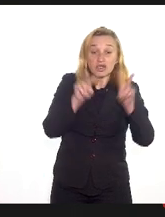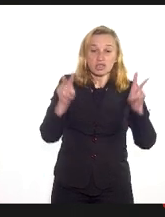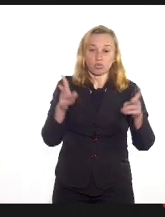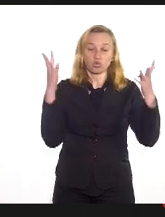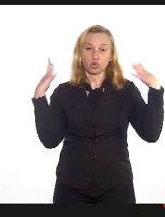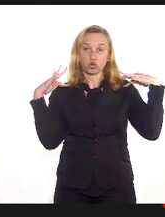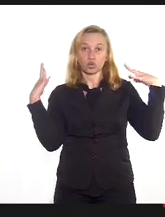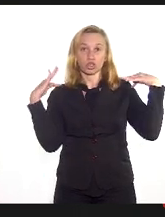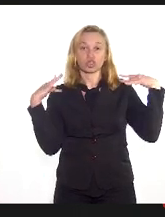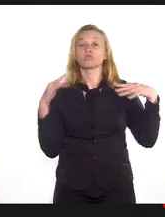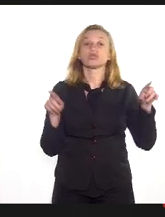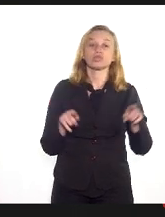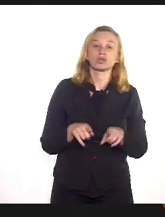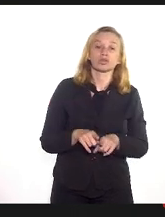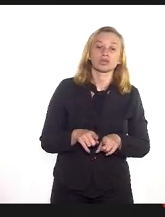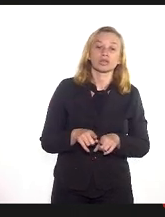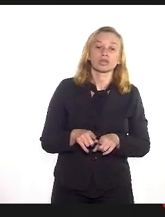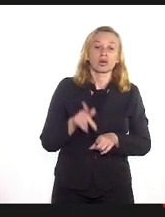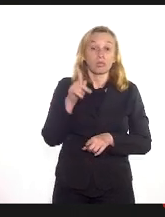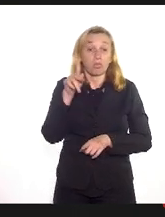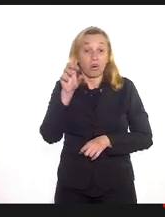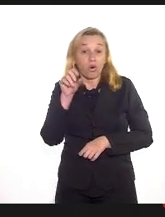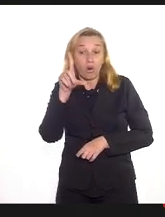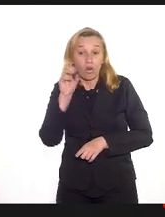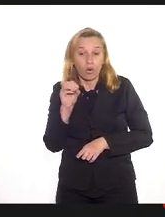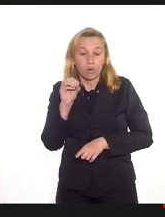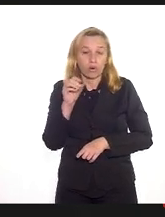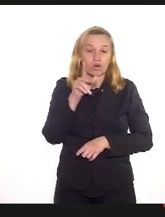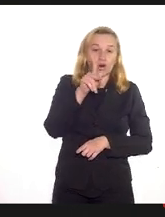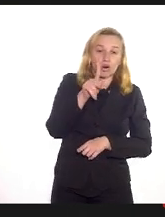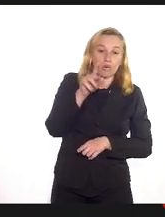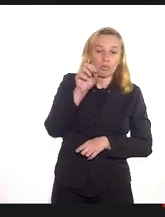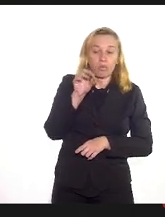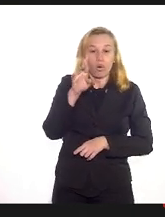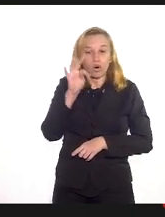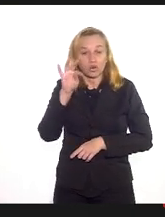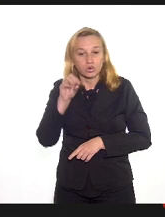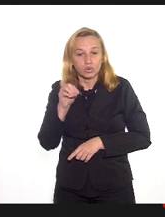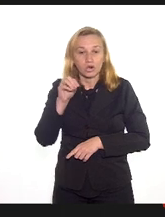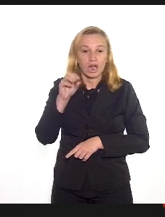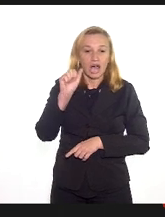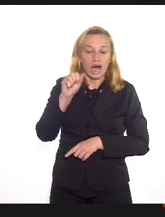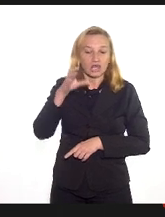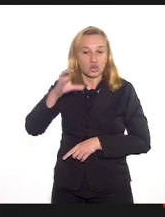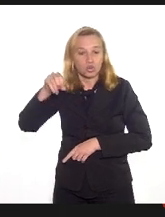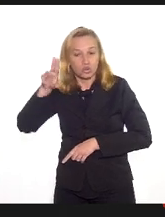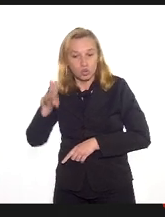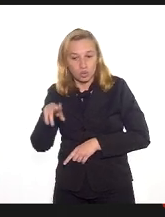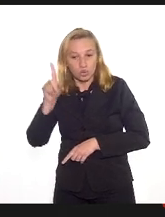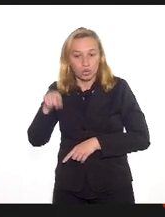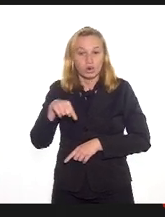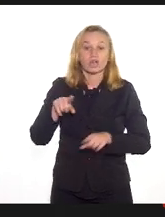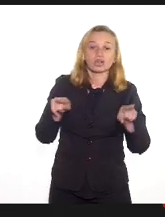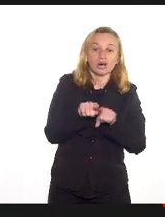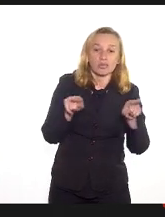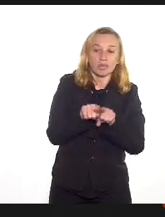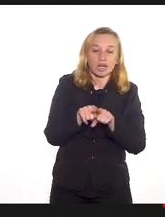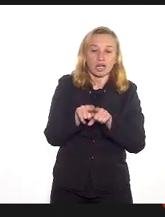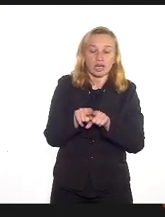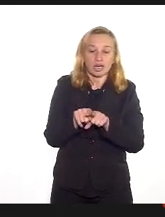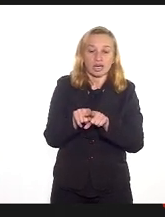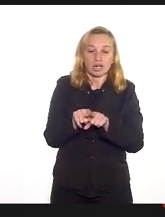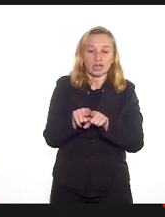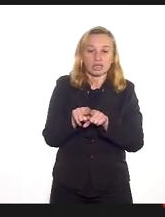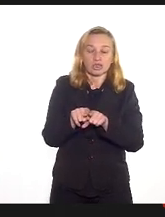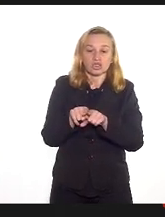turismo, e como o polo do Porto de Açu, que também está se estabelecendo como um corredor de